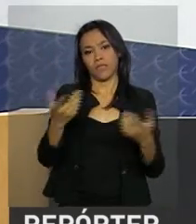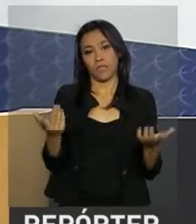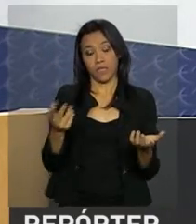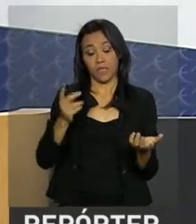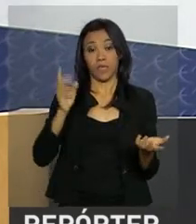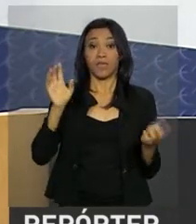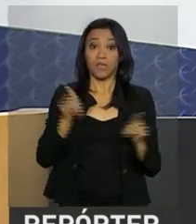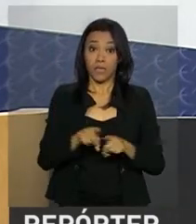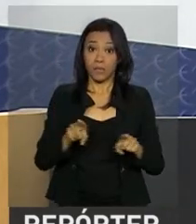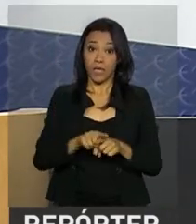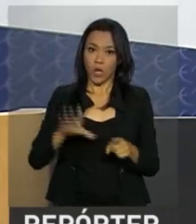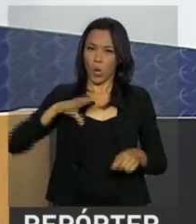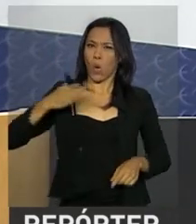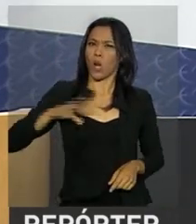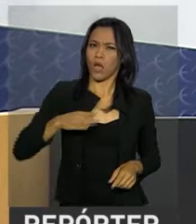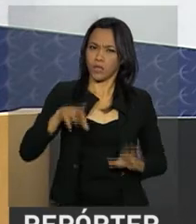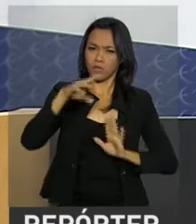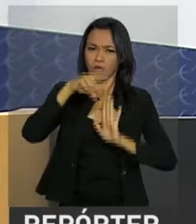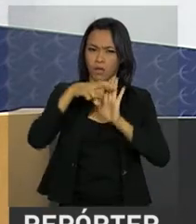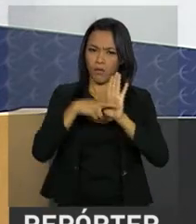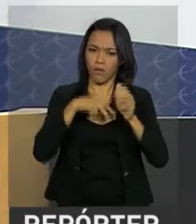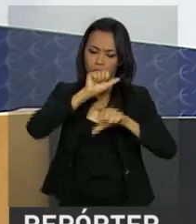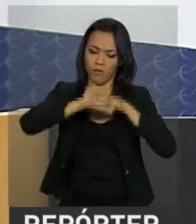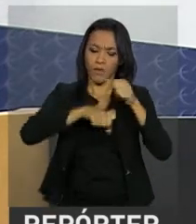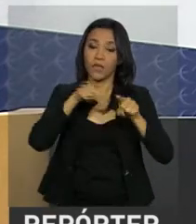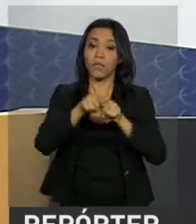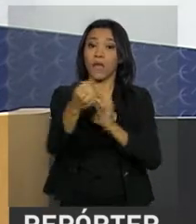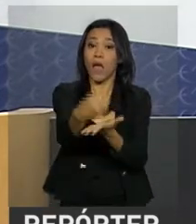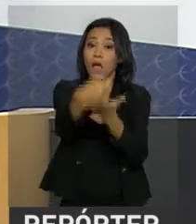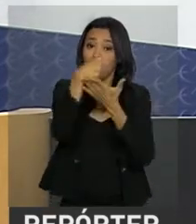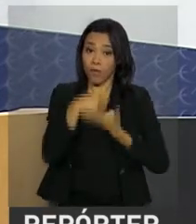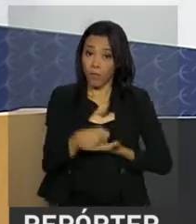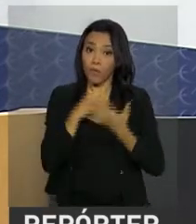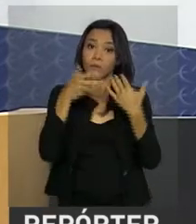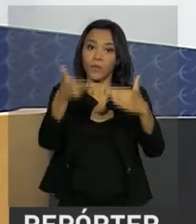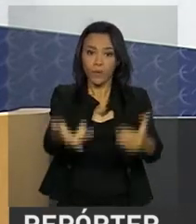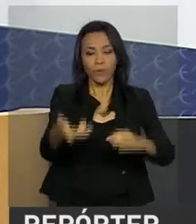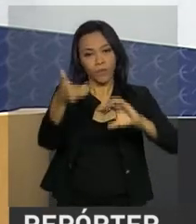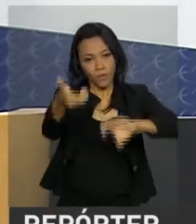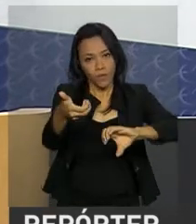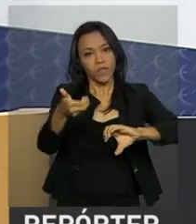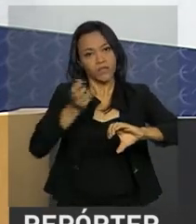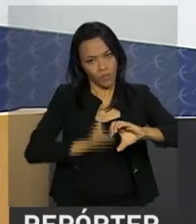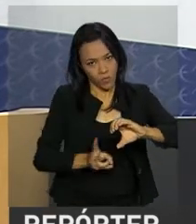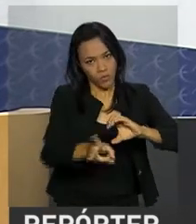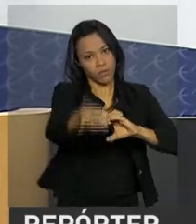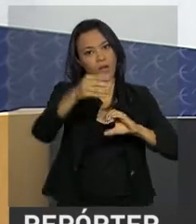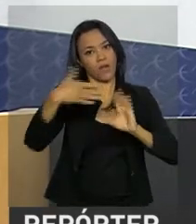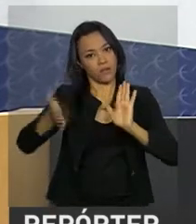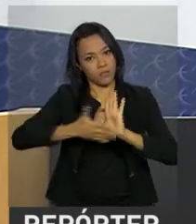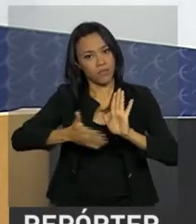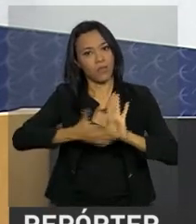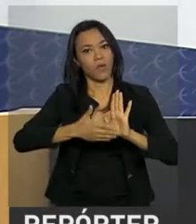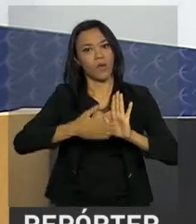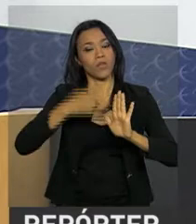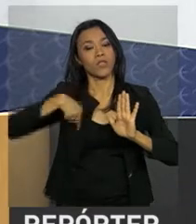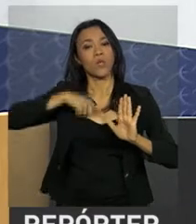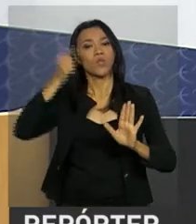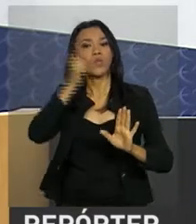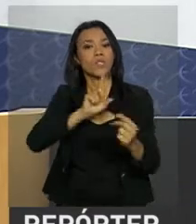às corajosas reformas que, com o apoio do Congresso, estamos levando adiante, perseguimos